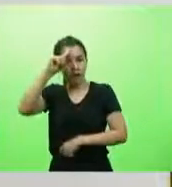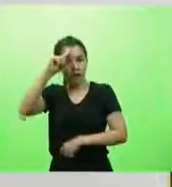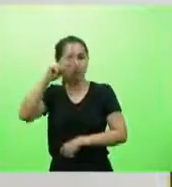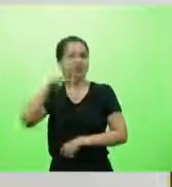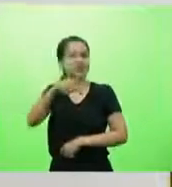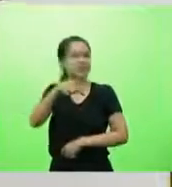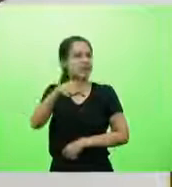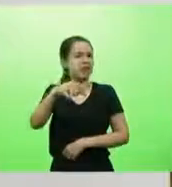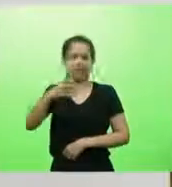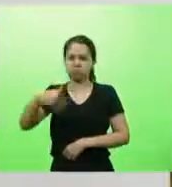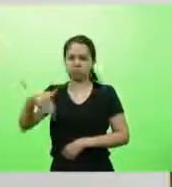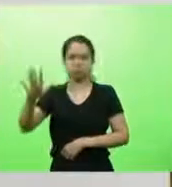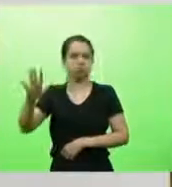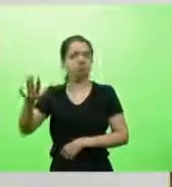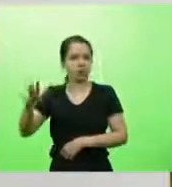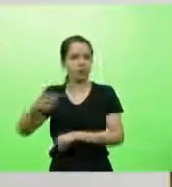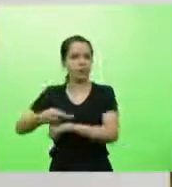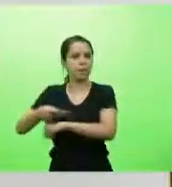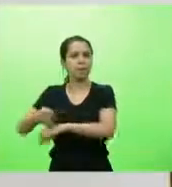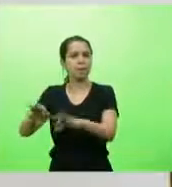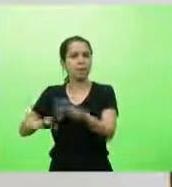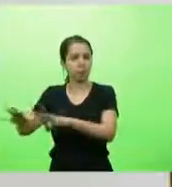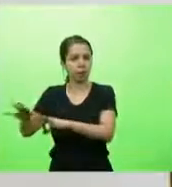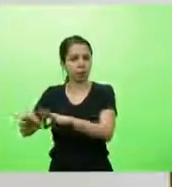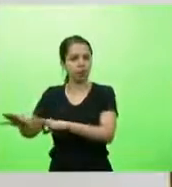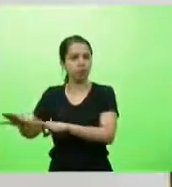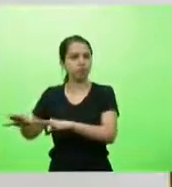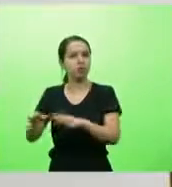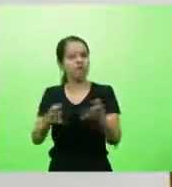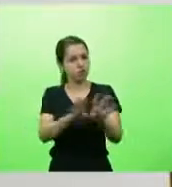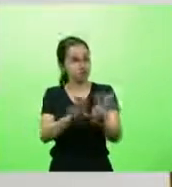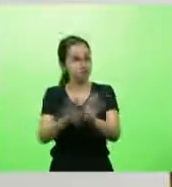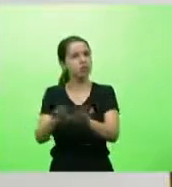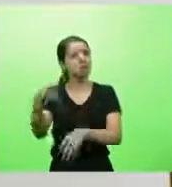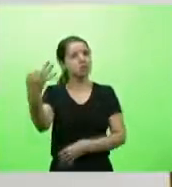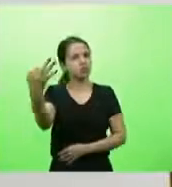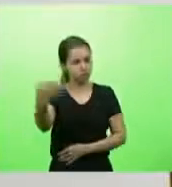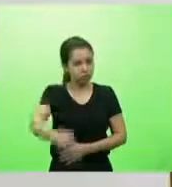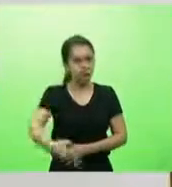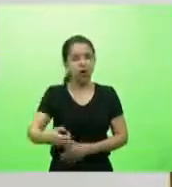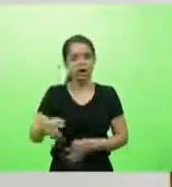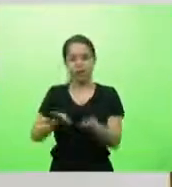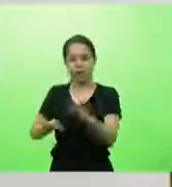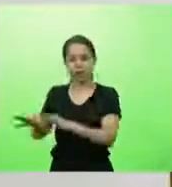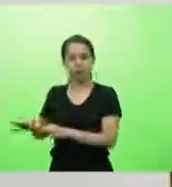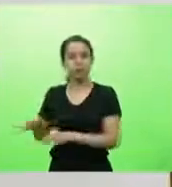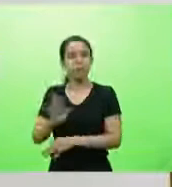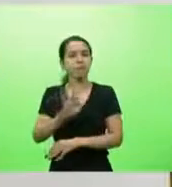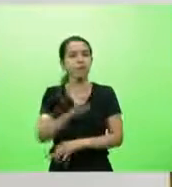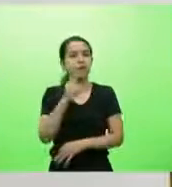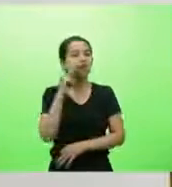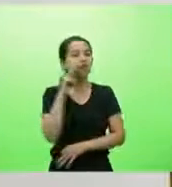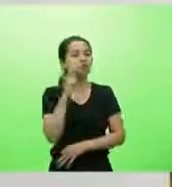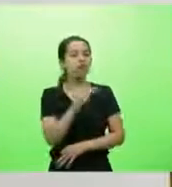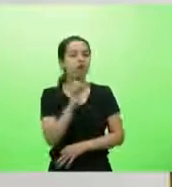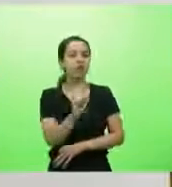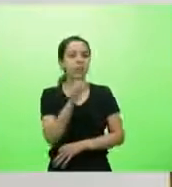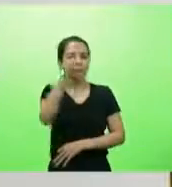lá. Parabéns, João Rodrigues. É isso? O fechamento serve para isso. Agora, o que, que eu estou vendo? Estou vendo